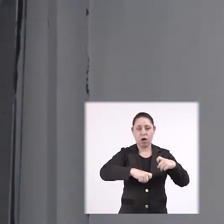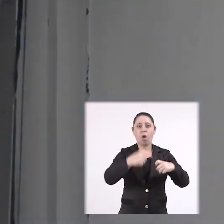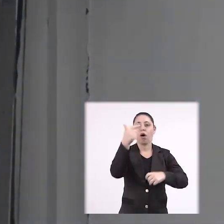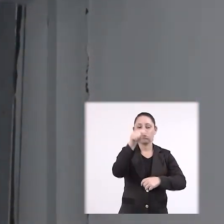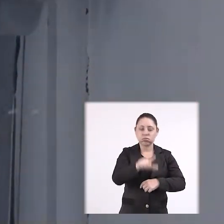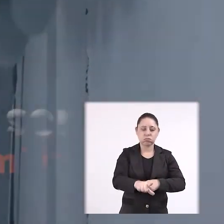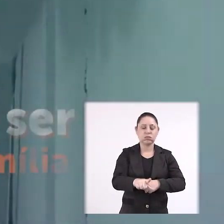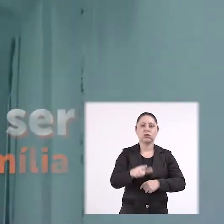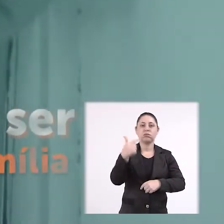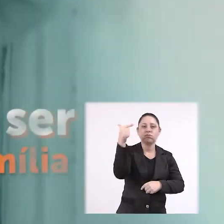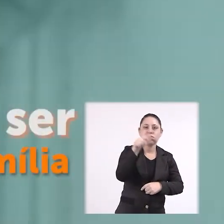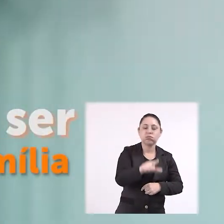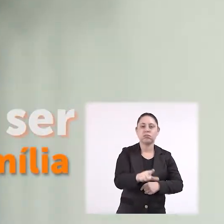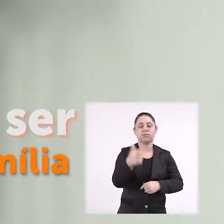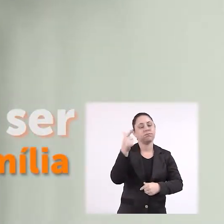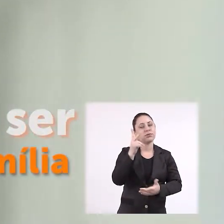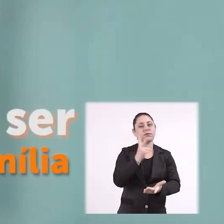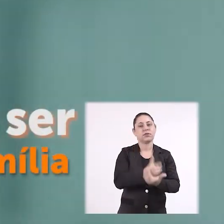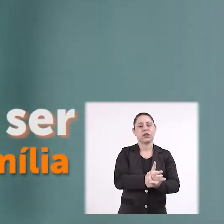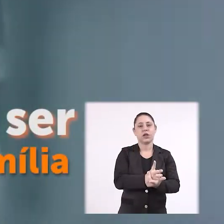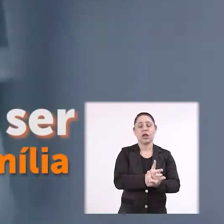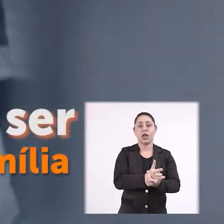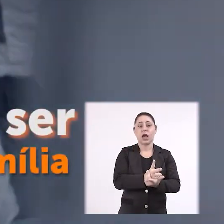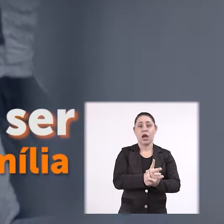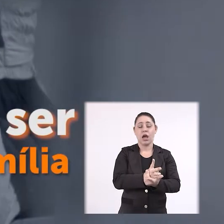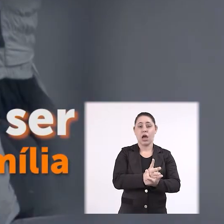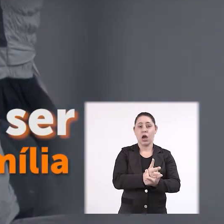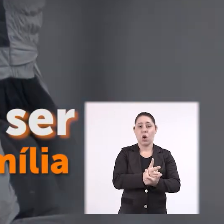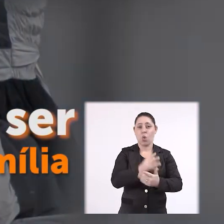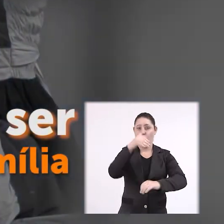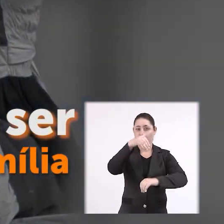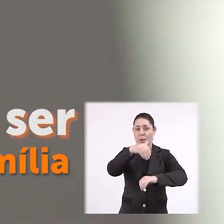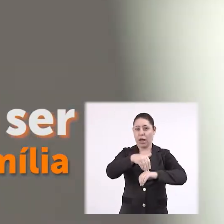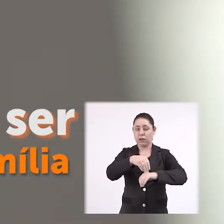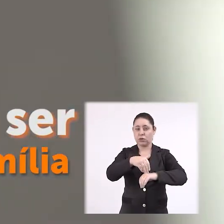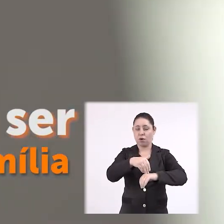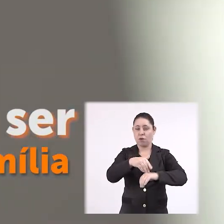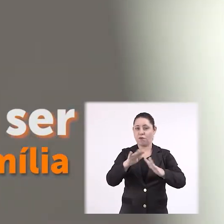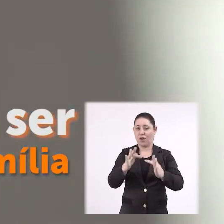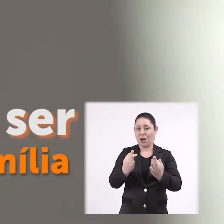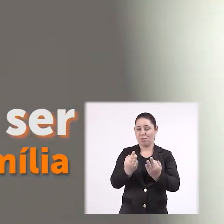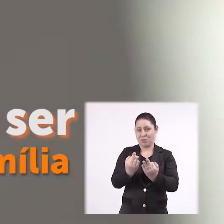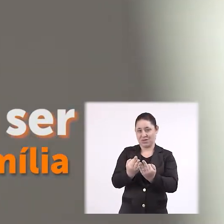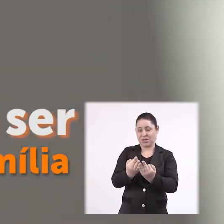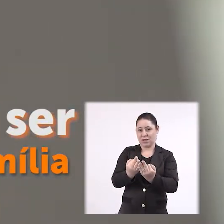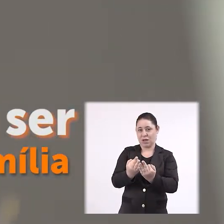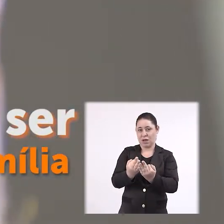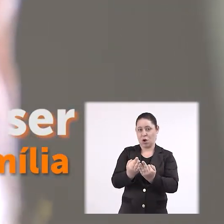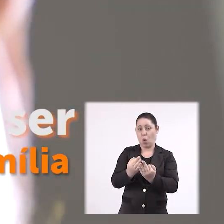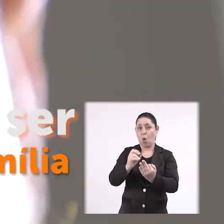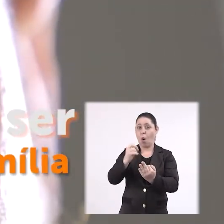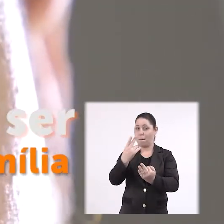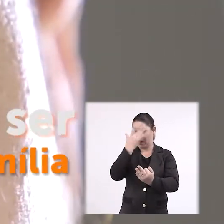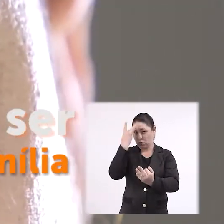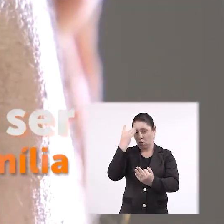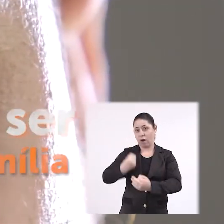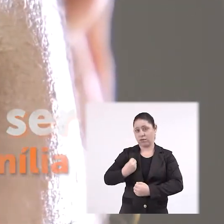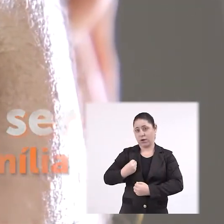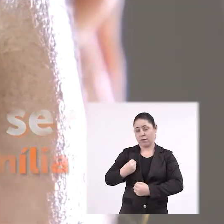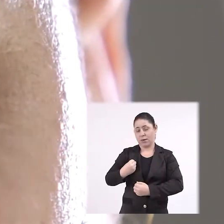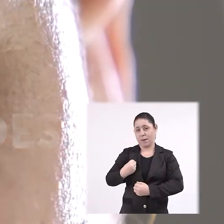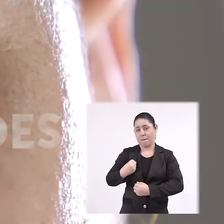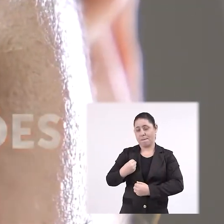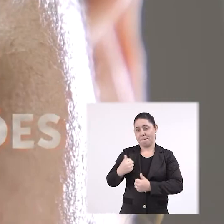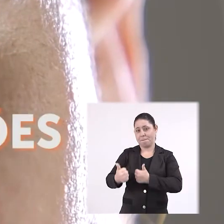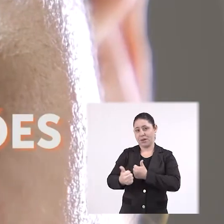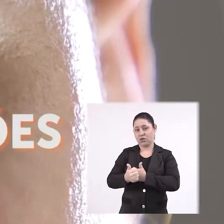forma repetida. O agressor costuma ser algum parente próximo ou pessoa do convívio da família da vítima. De